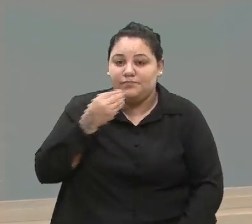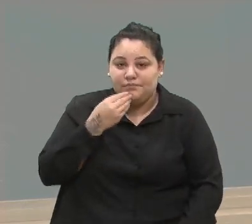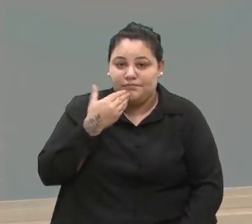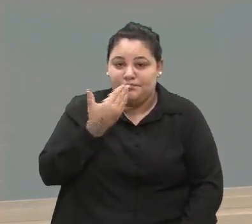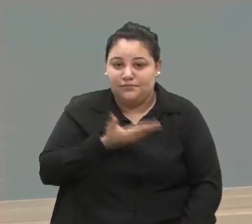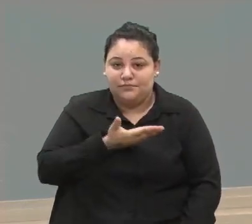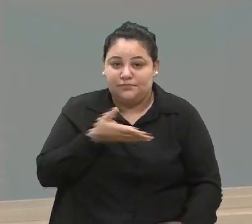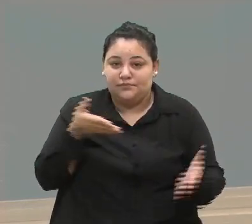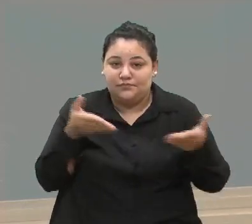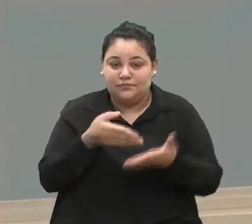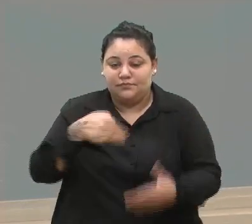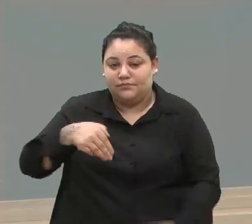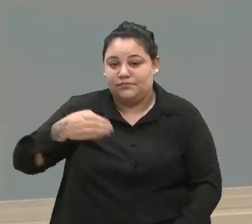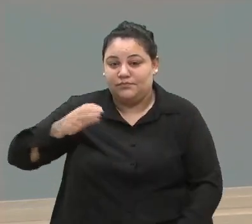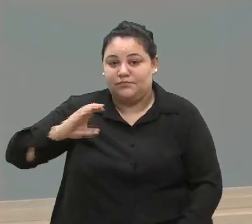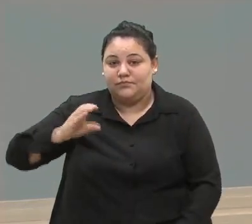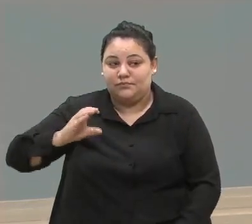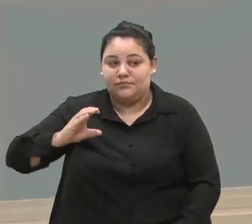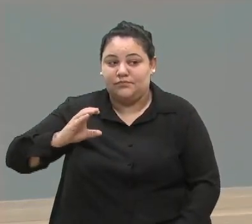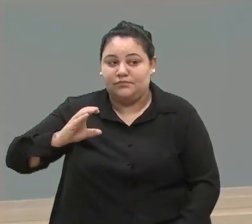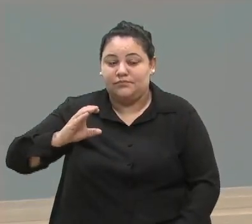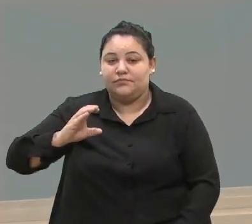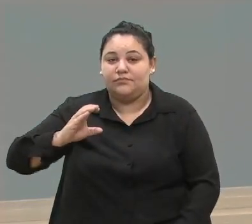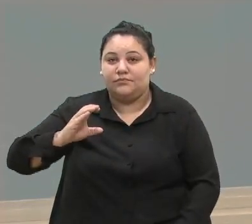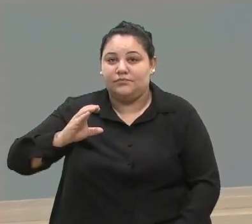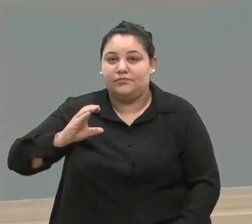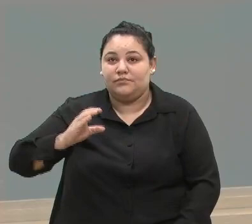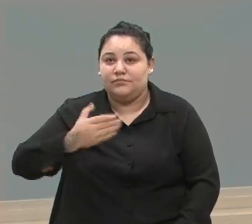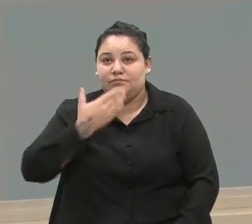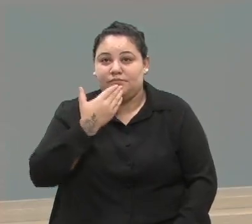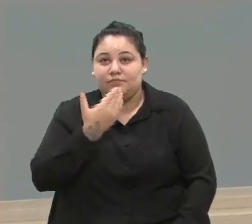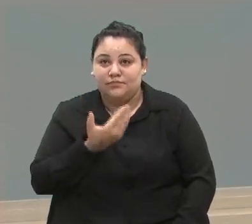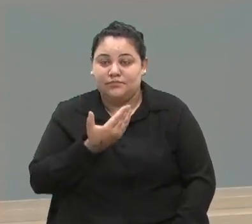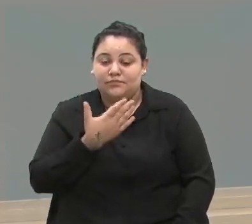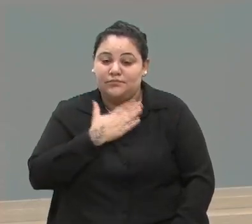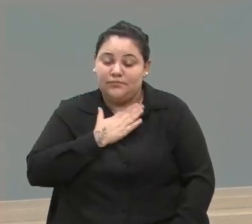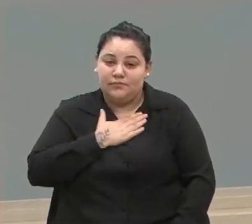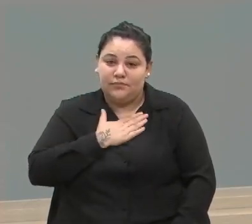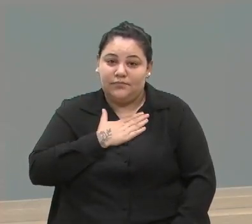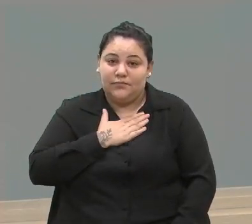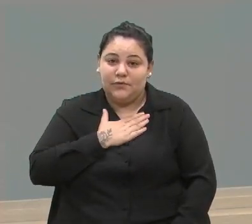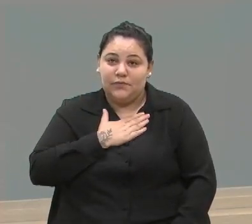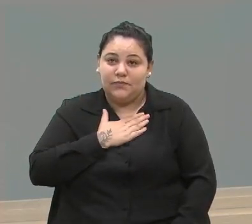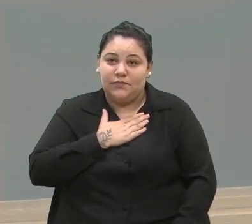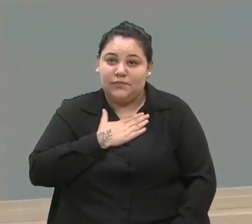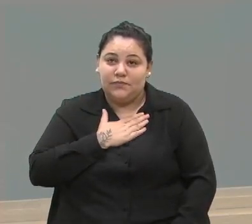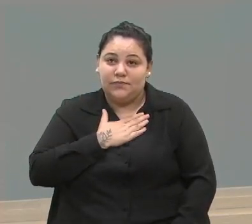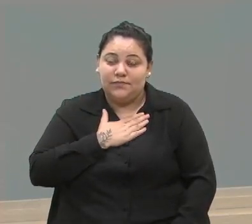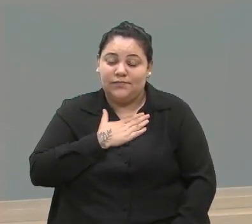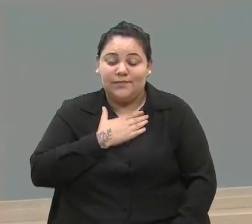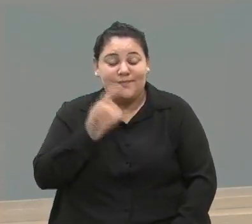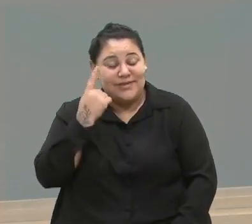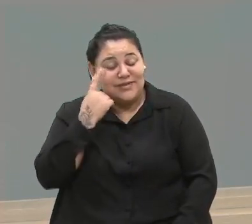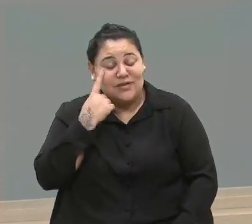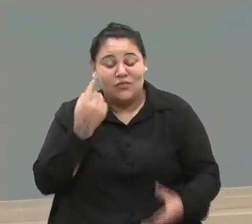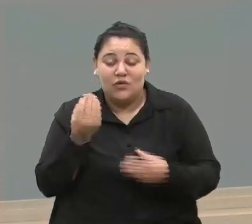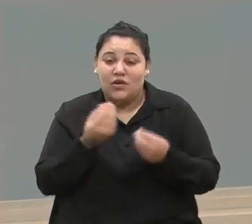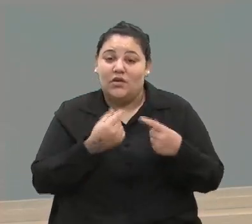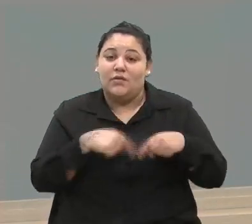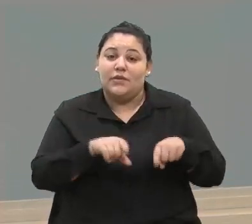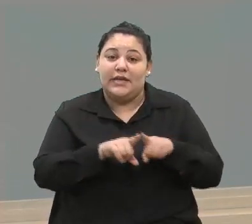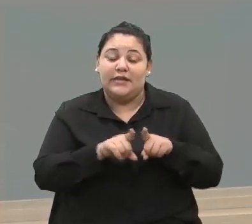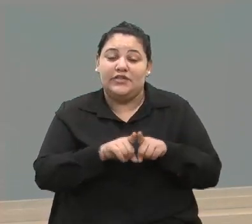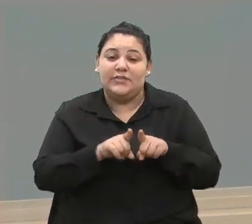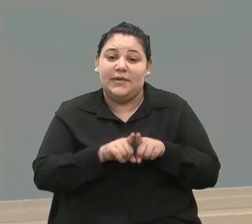em março, de entregar junto. Foi um pedido meu que juntasse, né? Eu pensei muito, que juntasse a